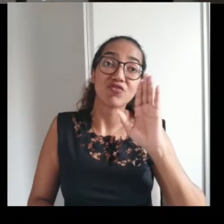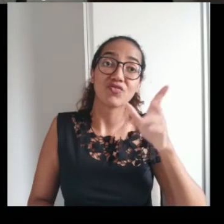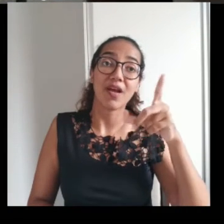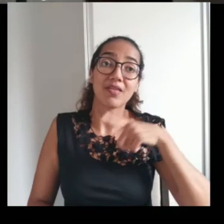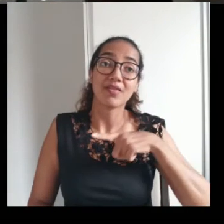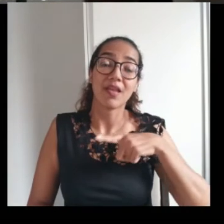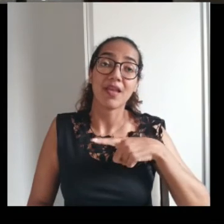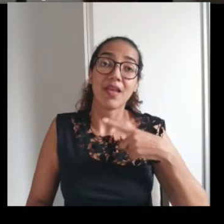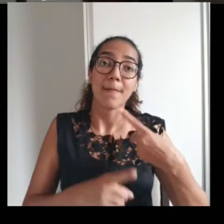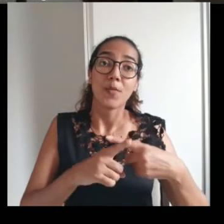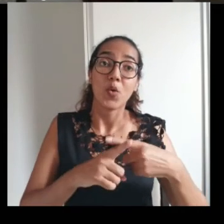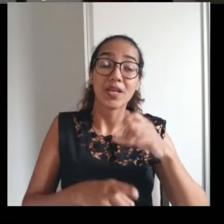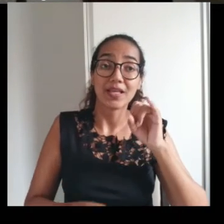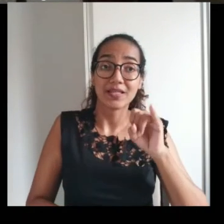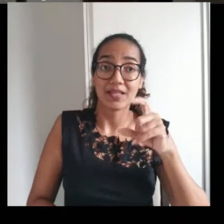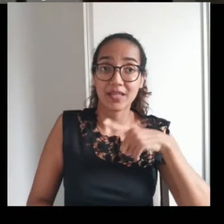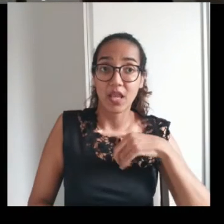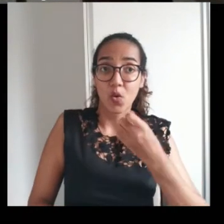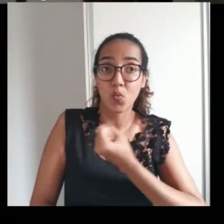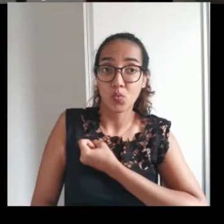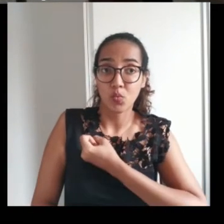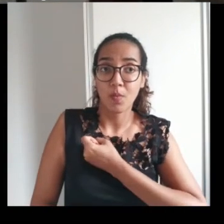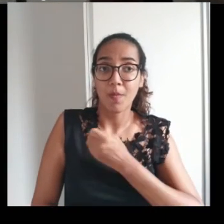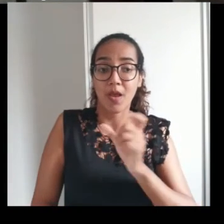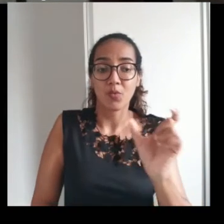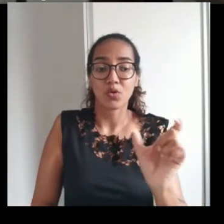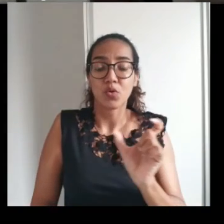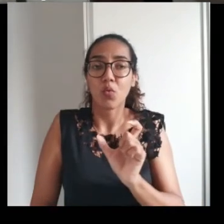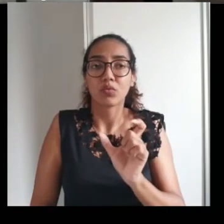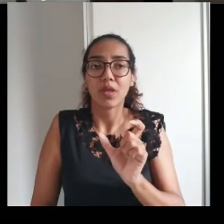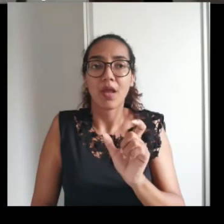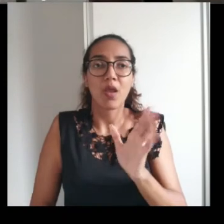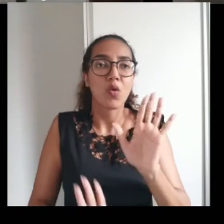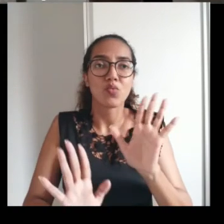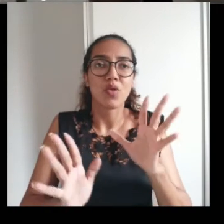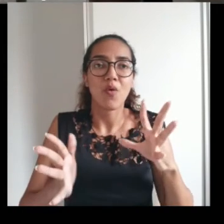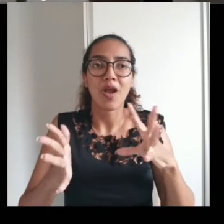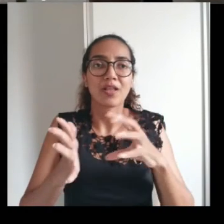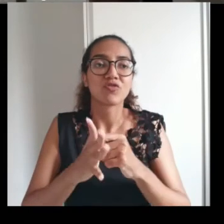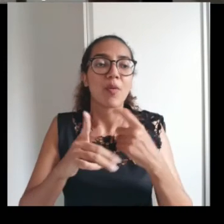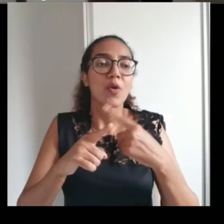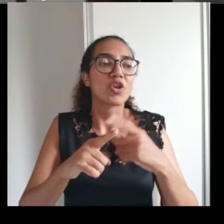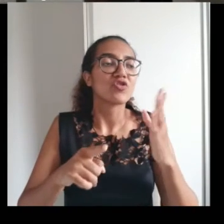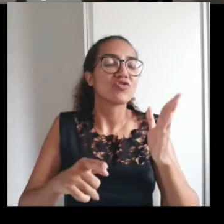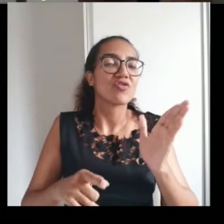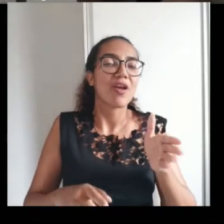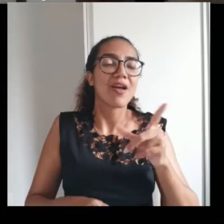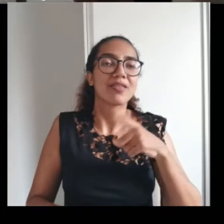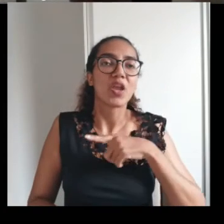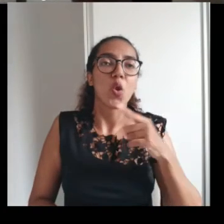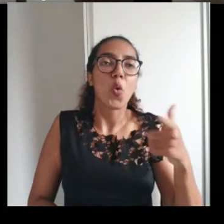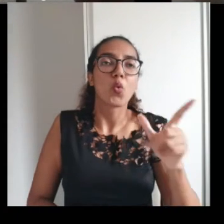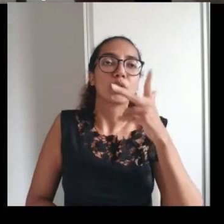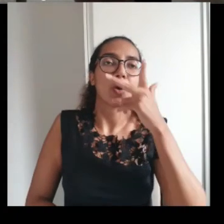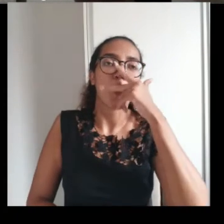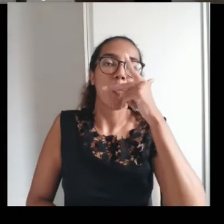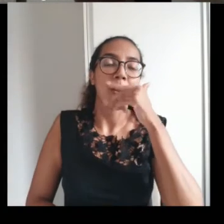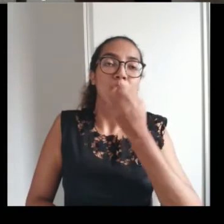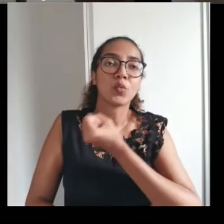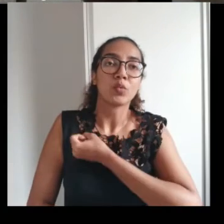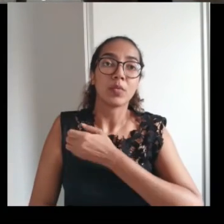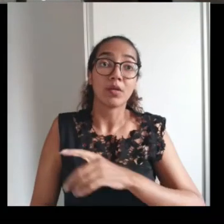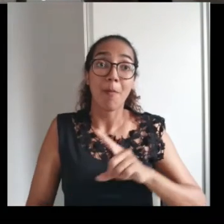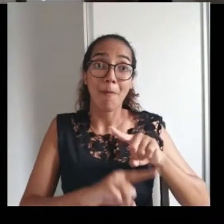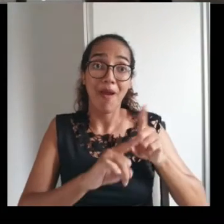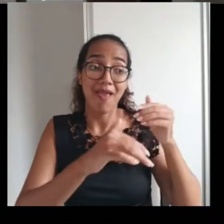regra de negócio, eu não cadastro, tá? Já no repositório, não. Se eu mandar com o mesmo número, ele cadastra, ele não tá nem aí. Então, isso